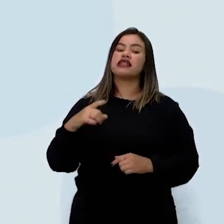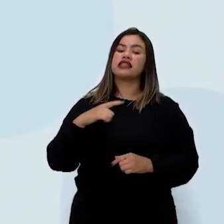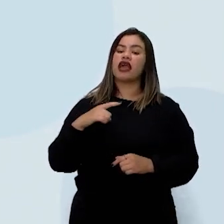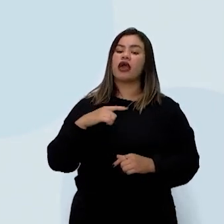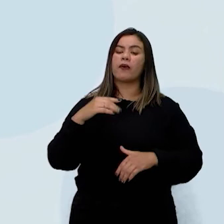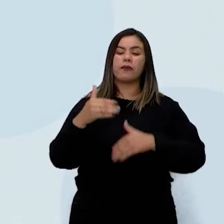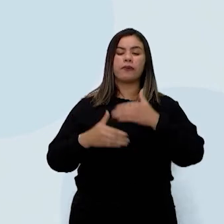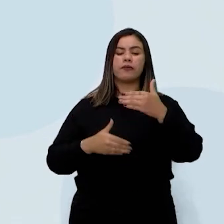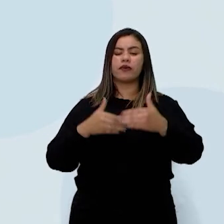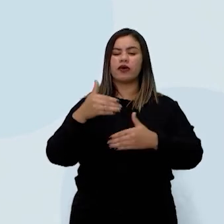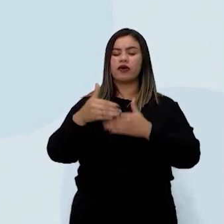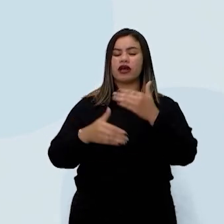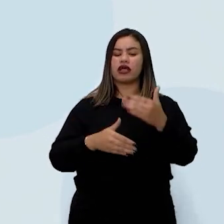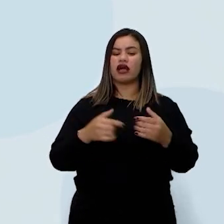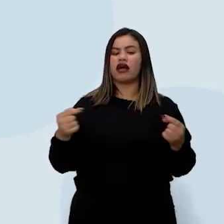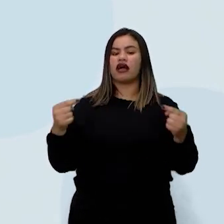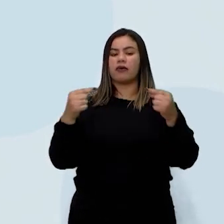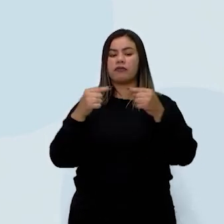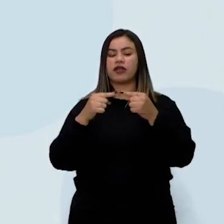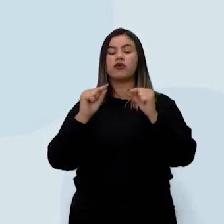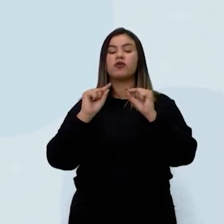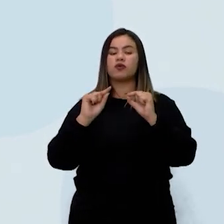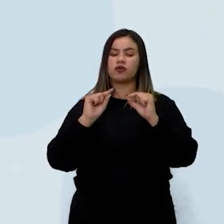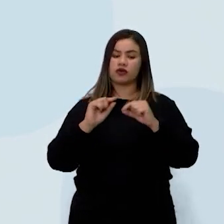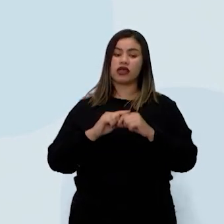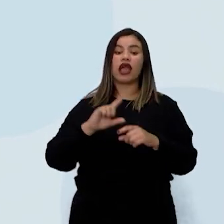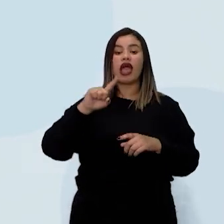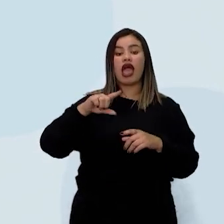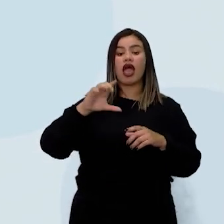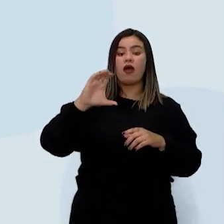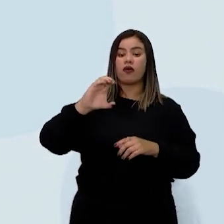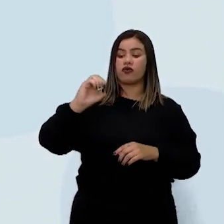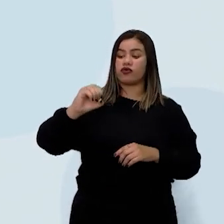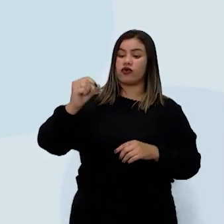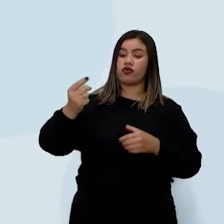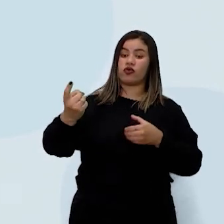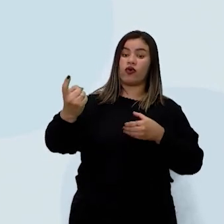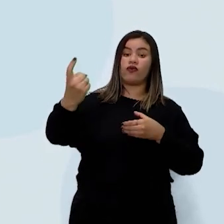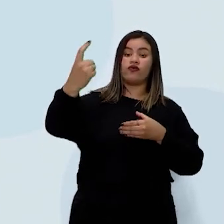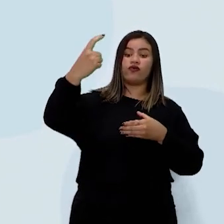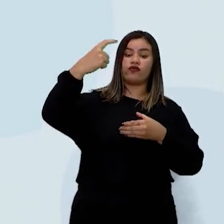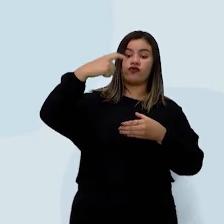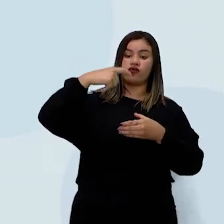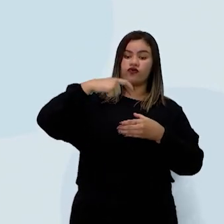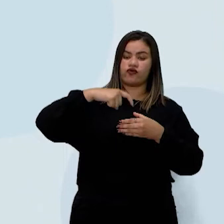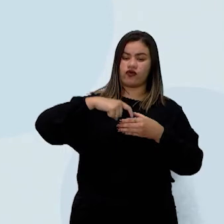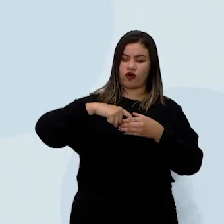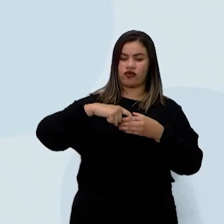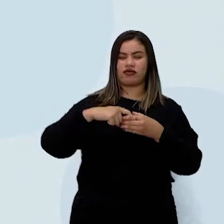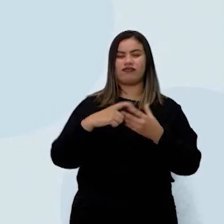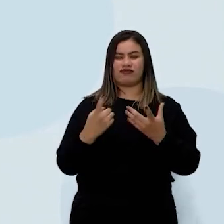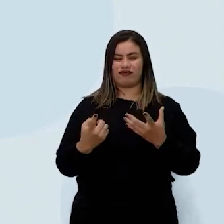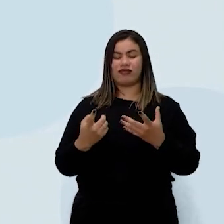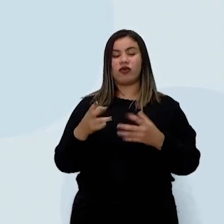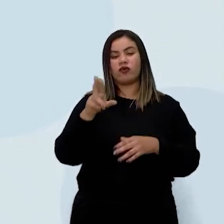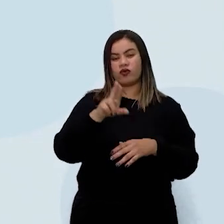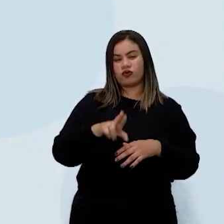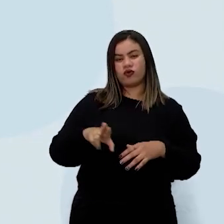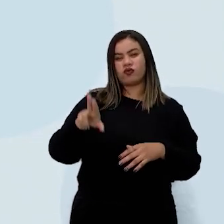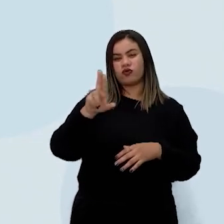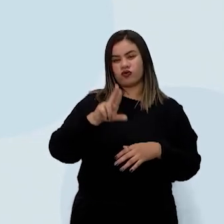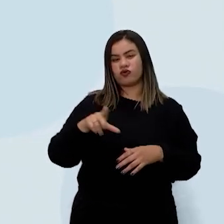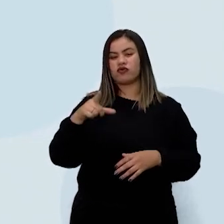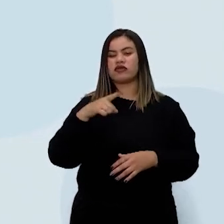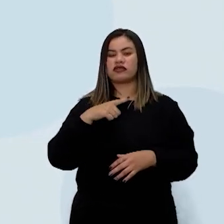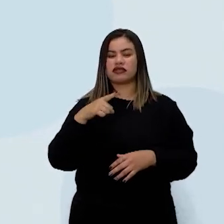eu tenho a incorporação do carbono, justamente que eu vou utilizar, né, os vegetais utilizam o